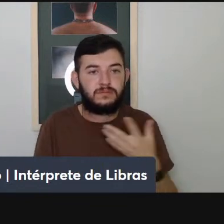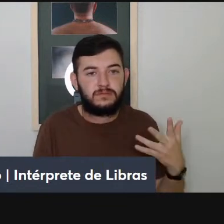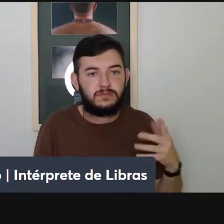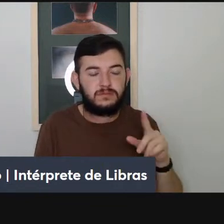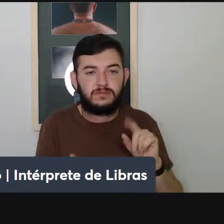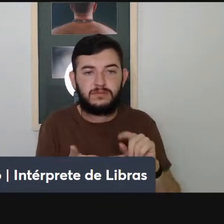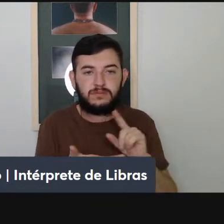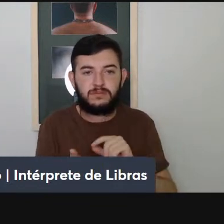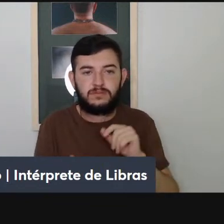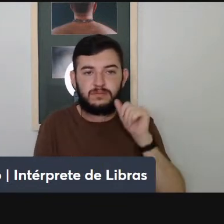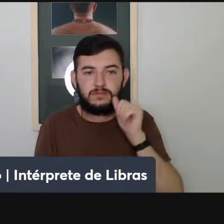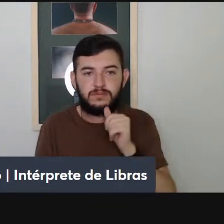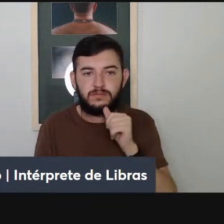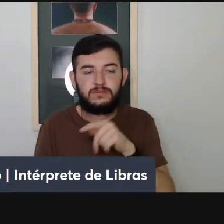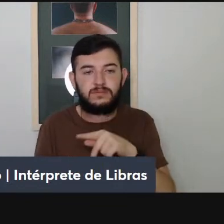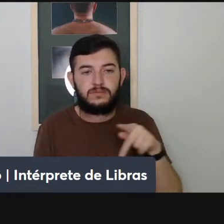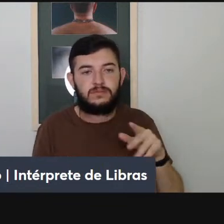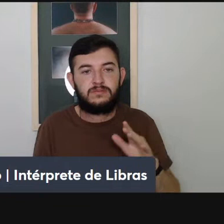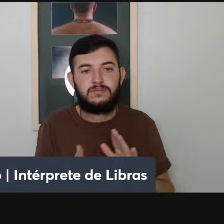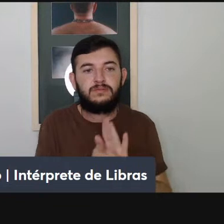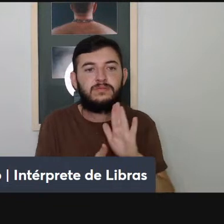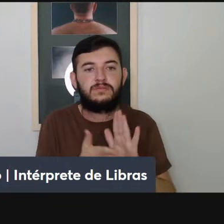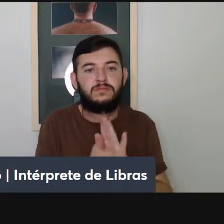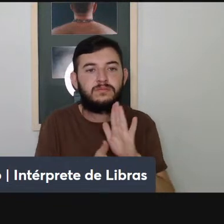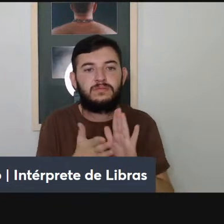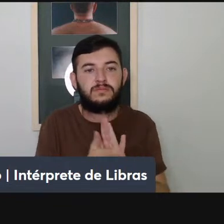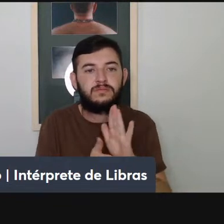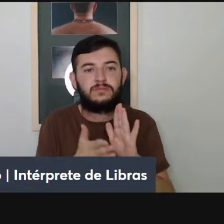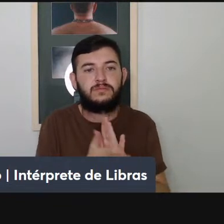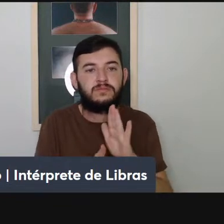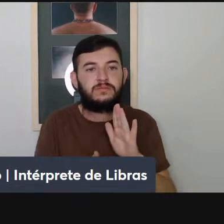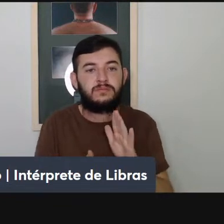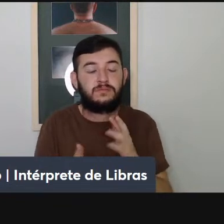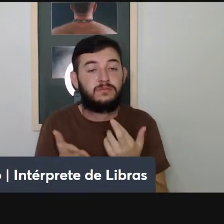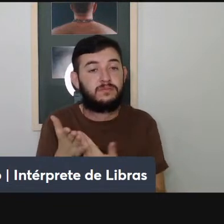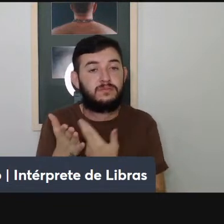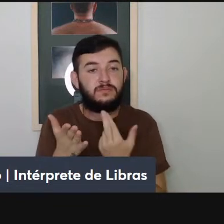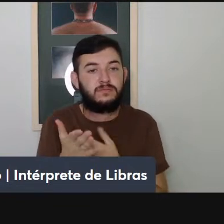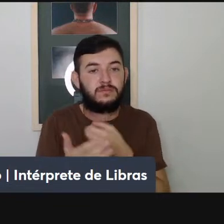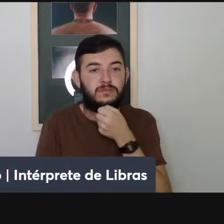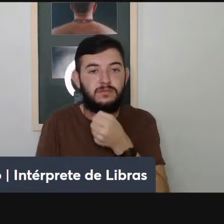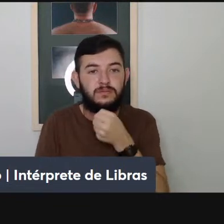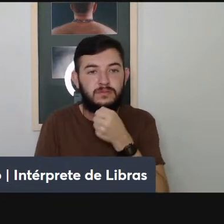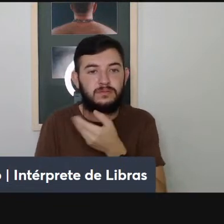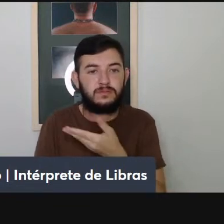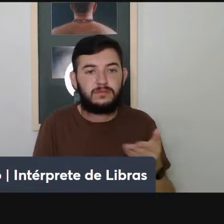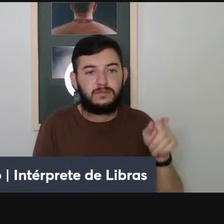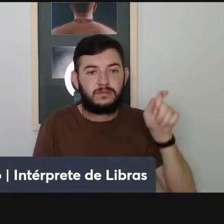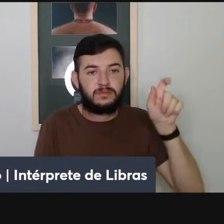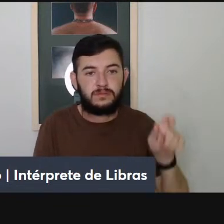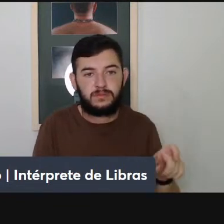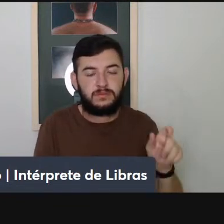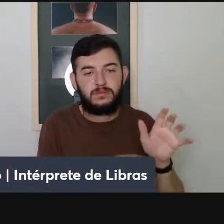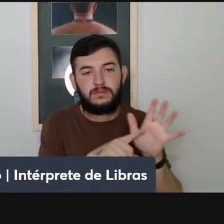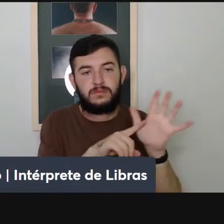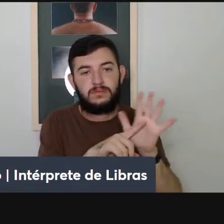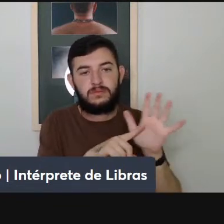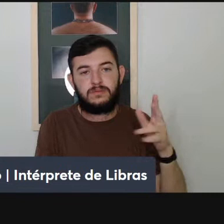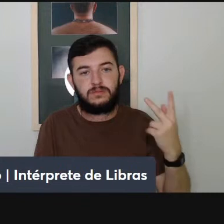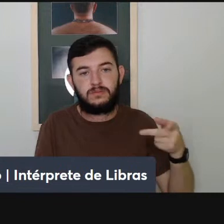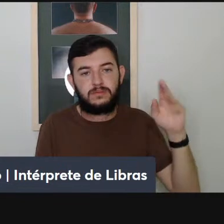professora que foram publicados em revistas, assim como entrevistas, né, que a professora concedeu a pesquisadores brasileiros,